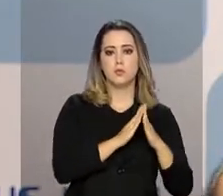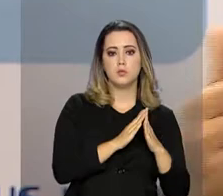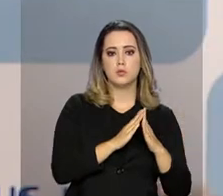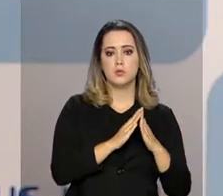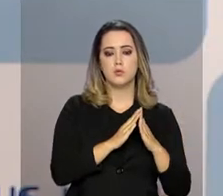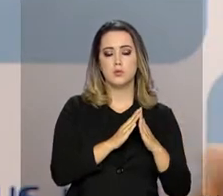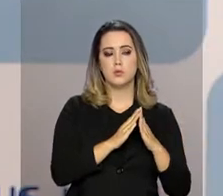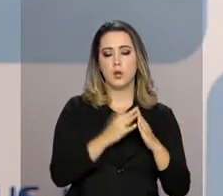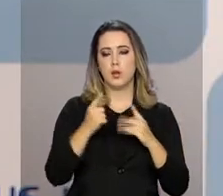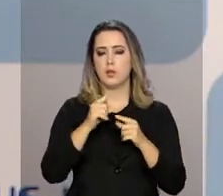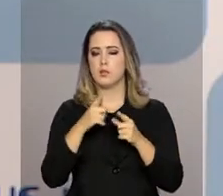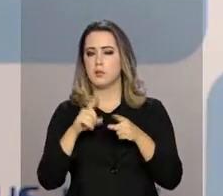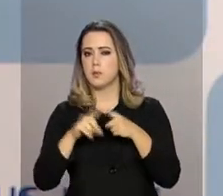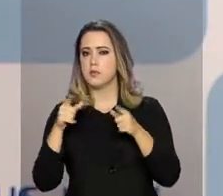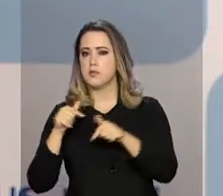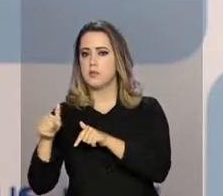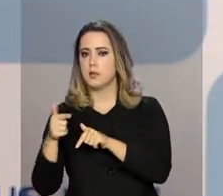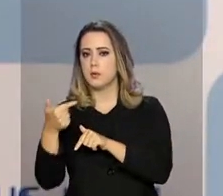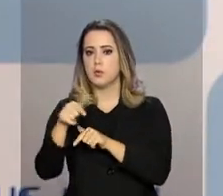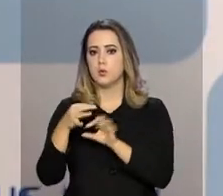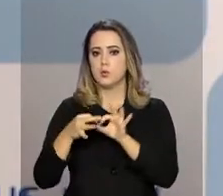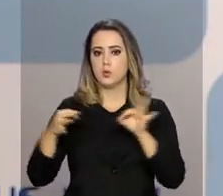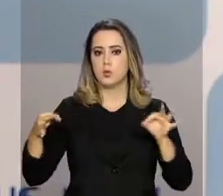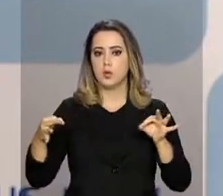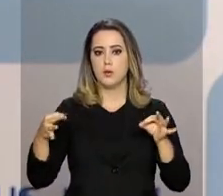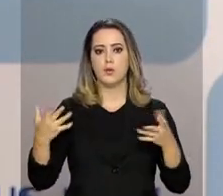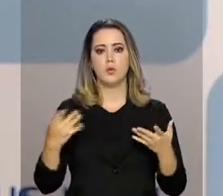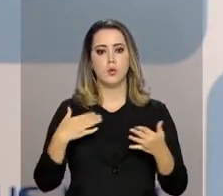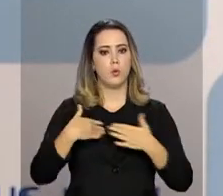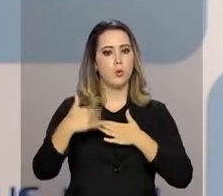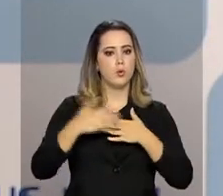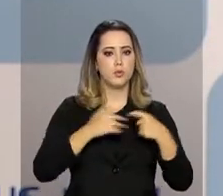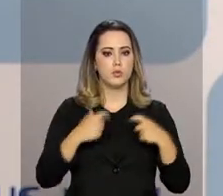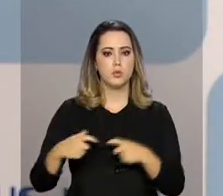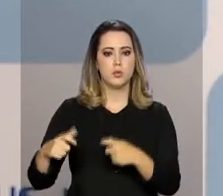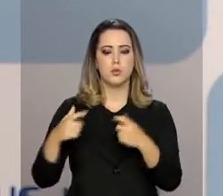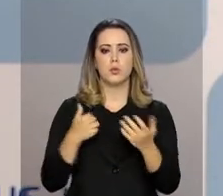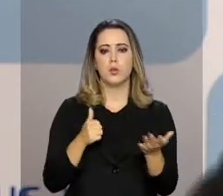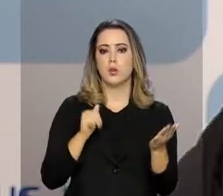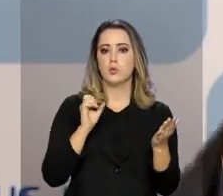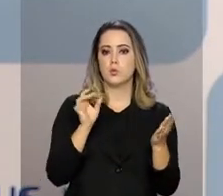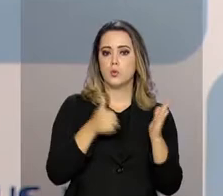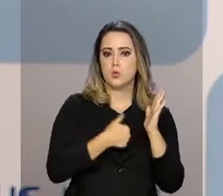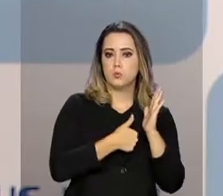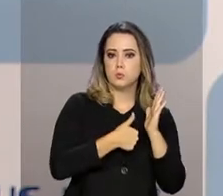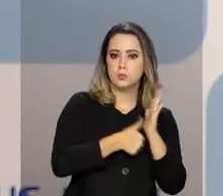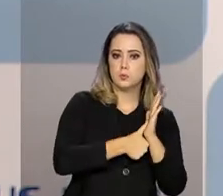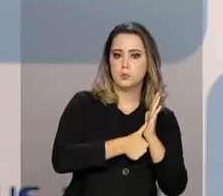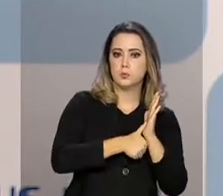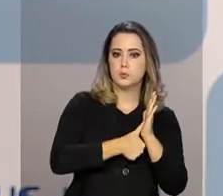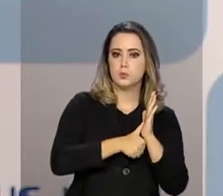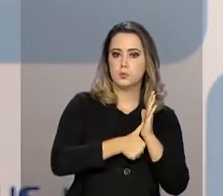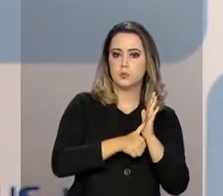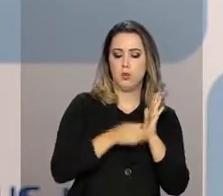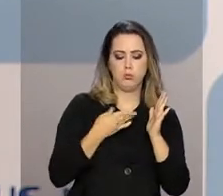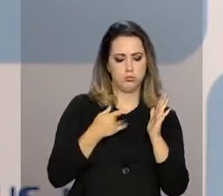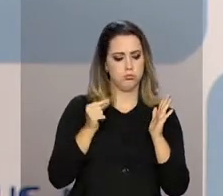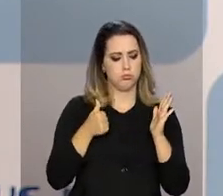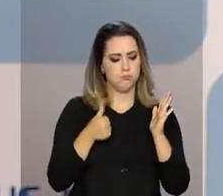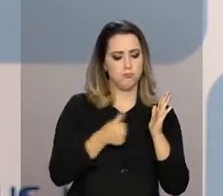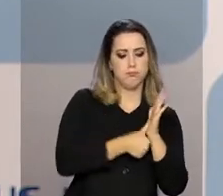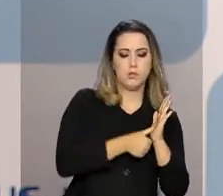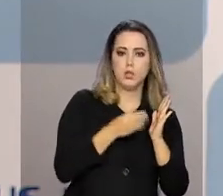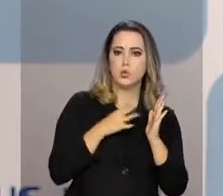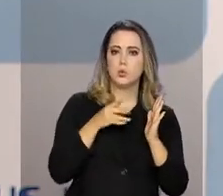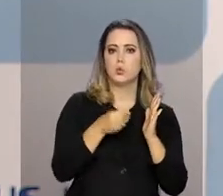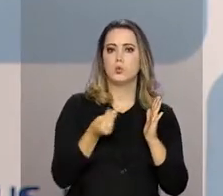outra se ele estiver de férias e tiver um problema em qualquer lugar através da sua impressão digital ele tem acesso a todo o seu